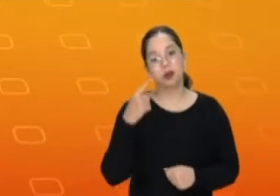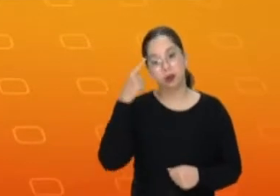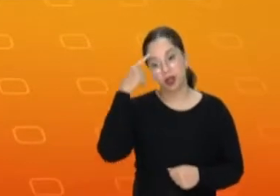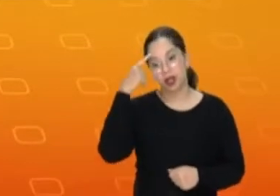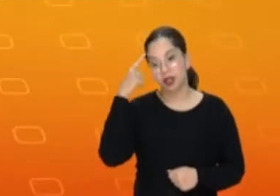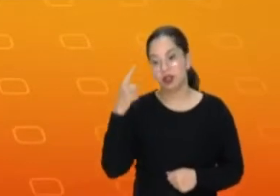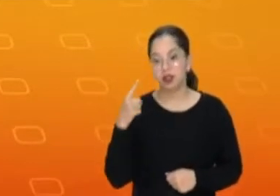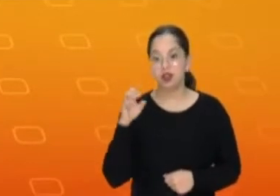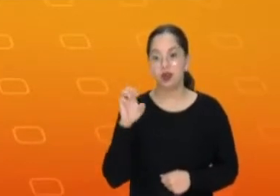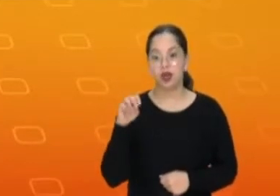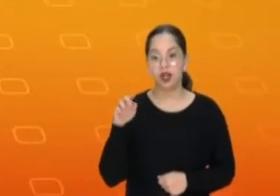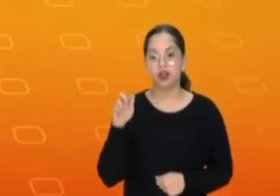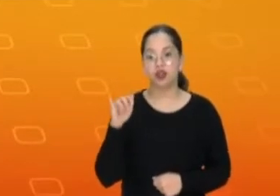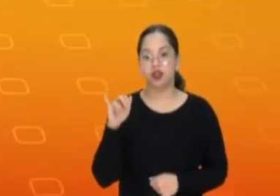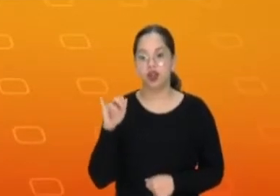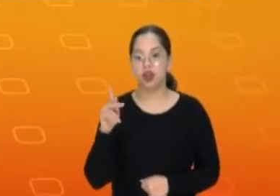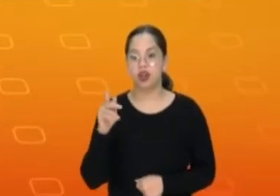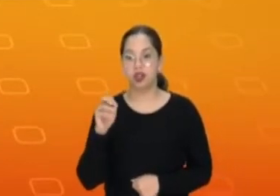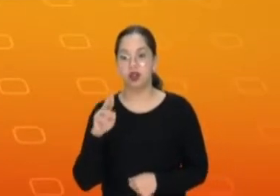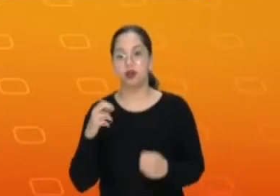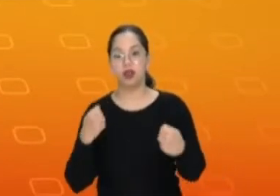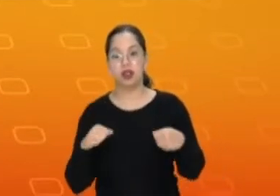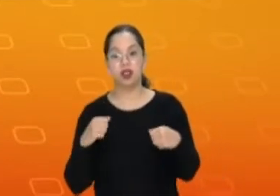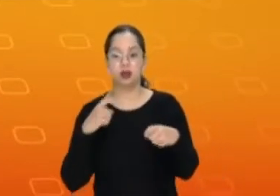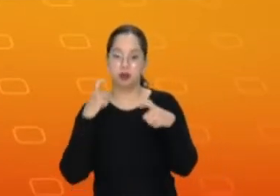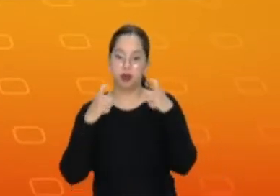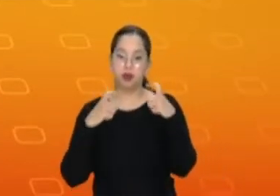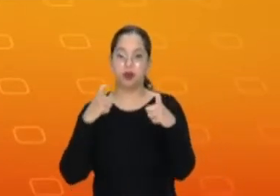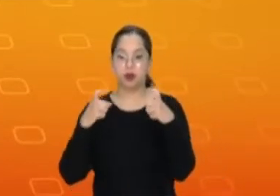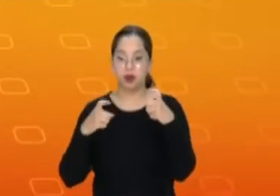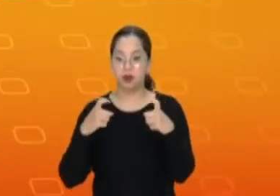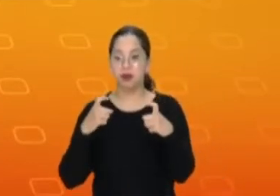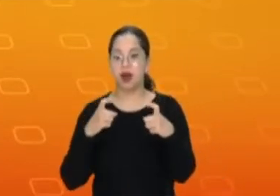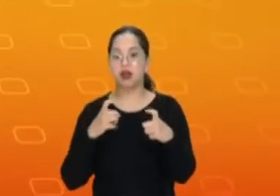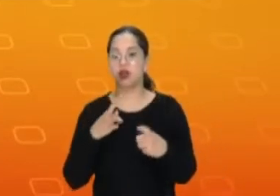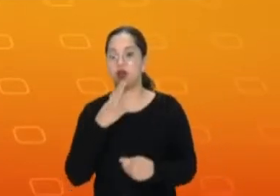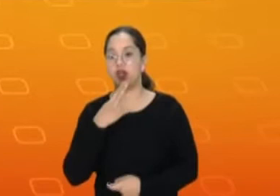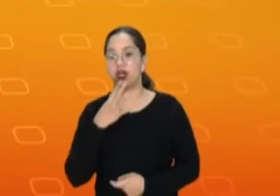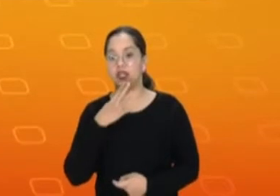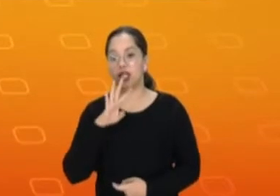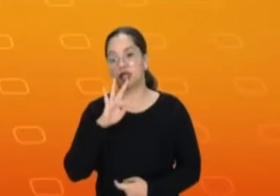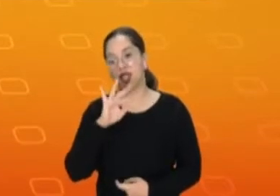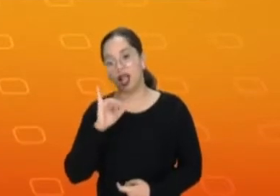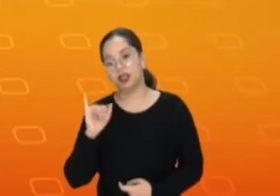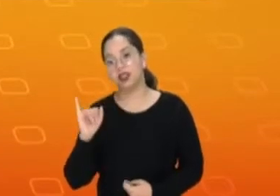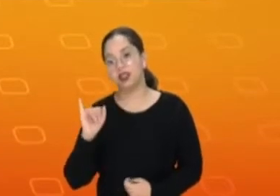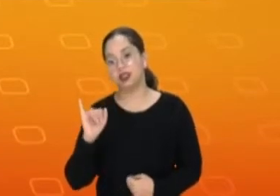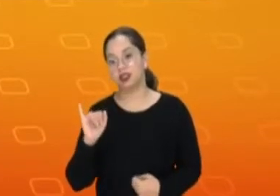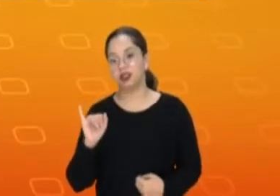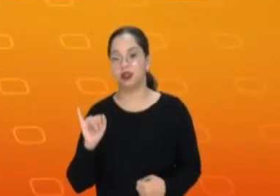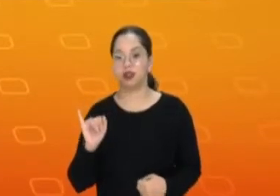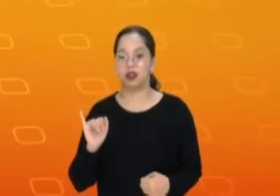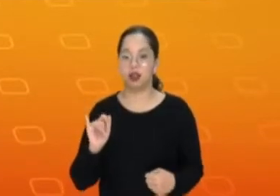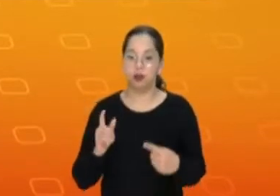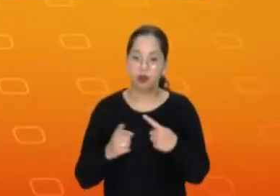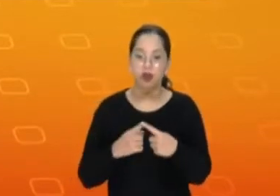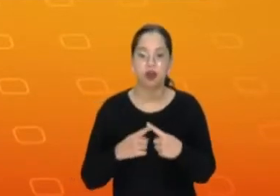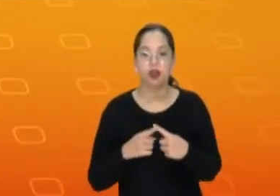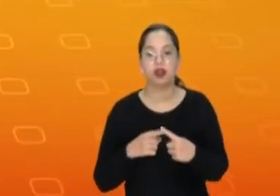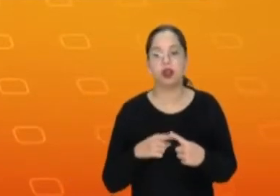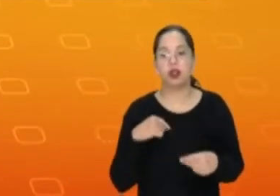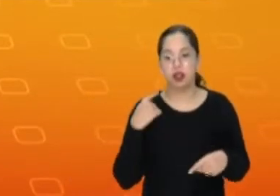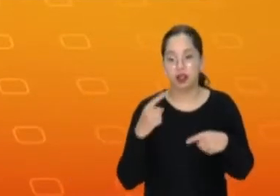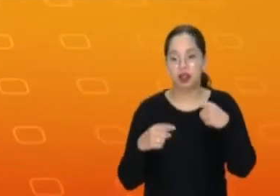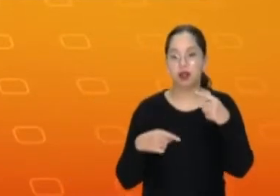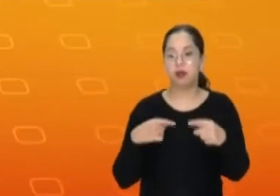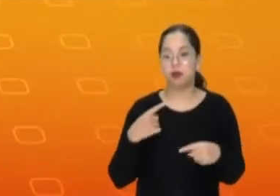se preocupar em continuar tendo conhecimento de informática, de TI, porque tudo é dado, né? Então, para quem